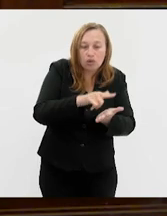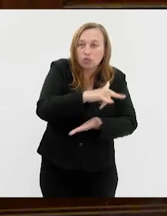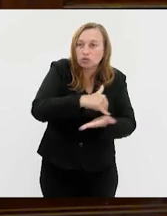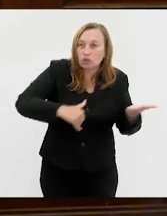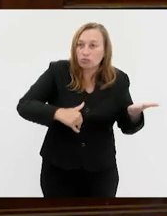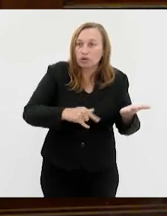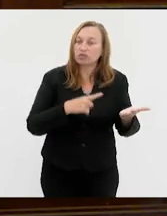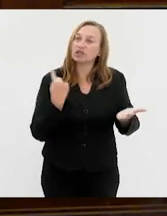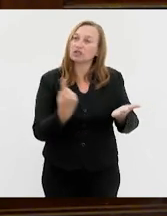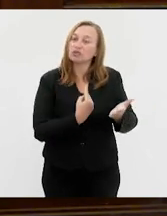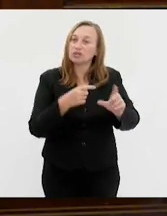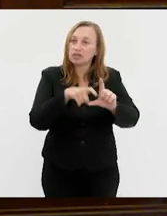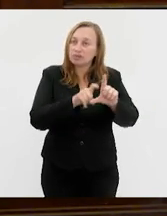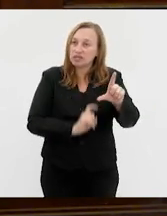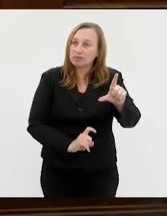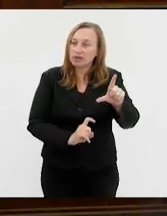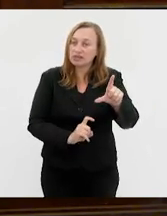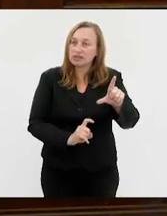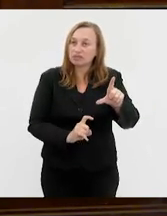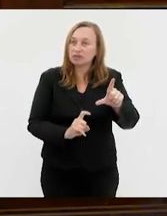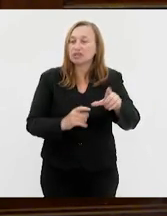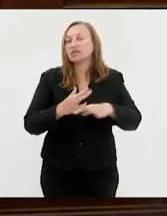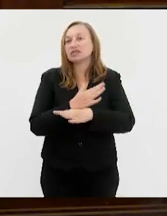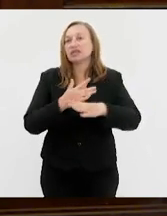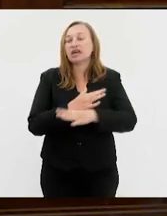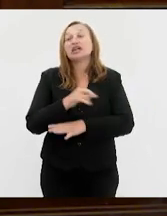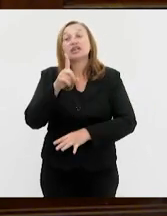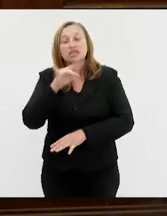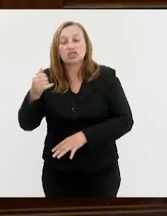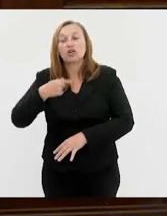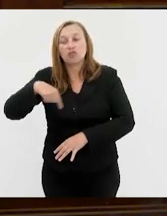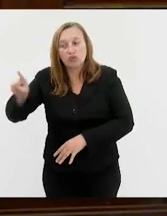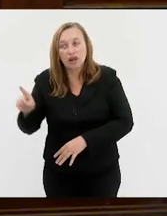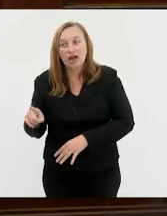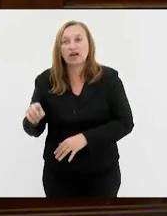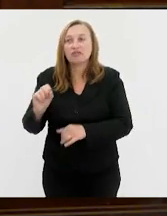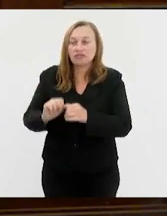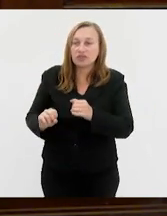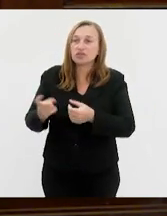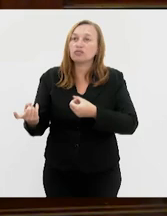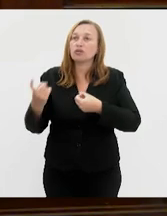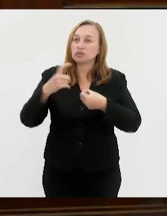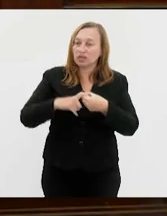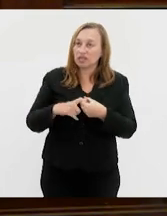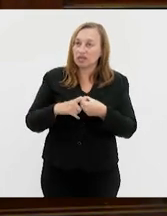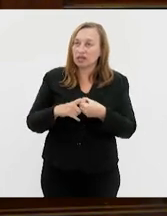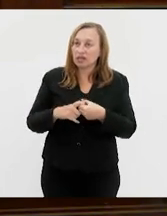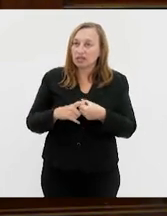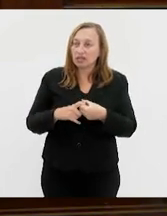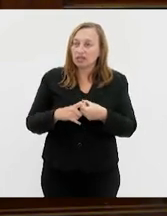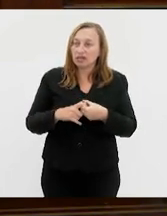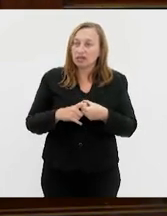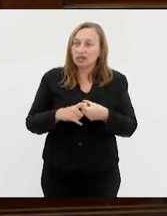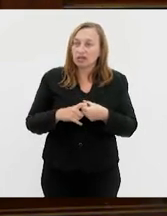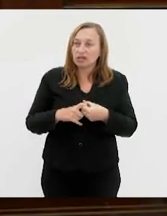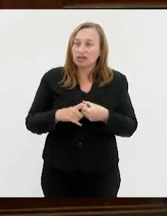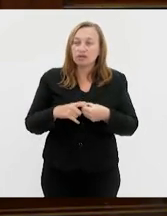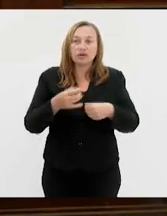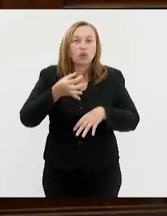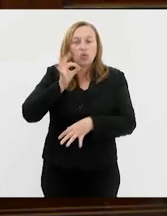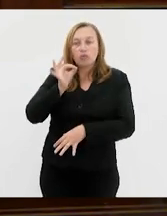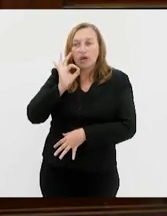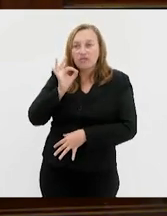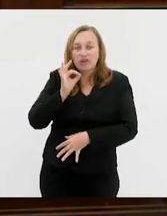emancipação. E nesse dia, fui lá, fiz isso, peguei, quando voltei, o pessoal está lá, estava tomando café, o